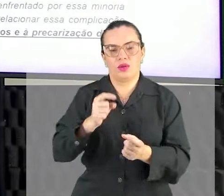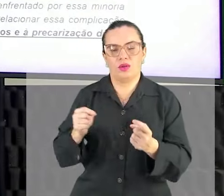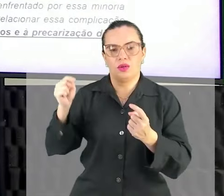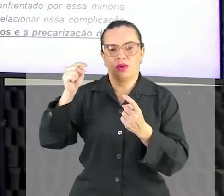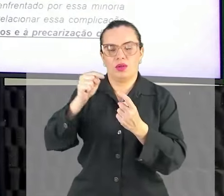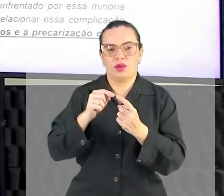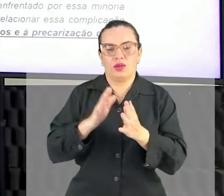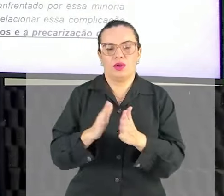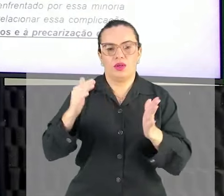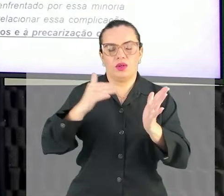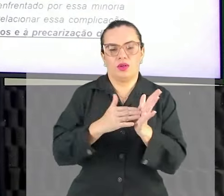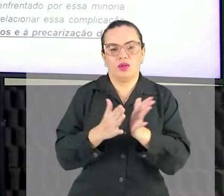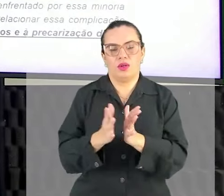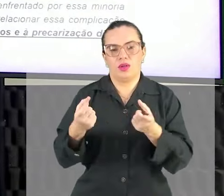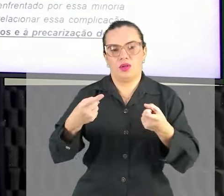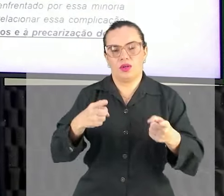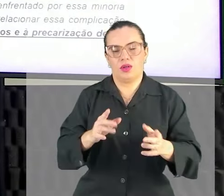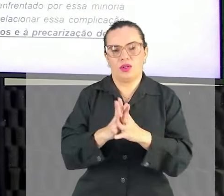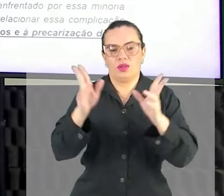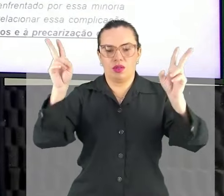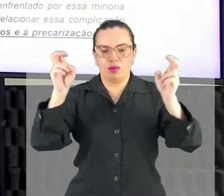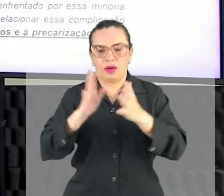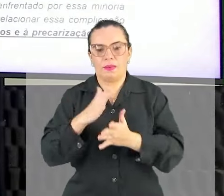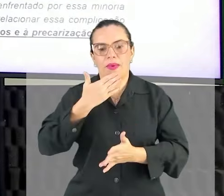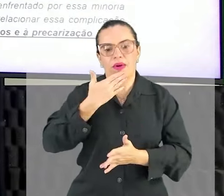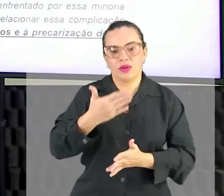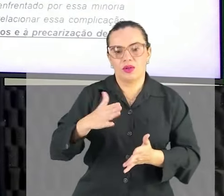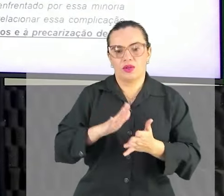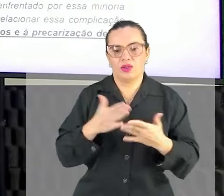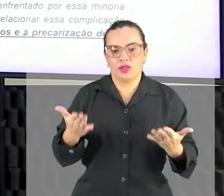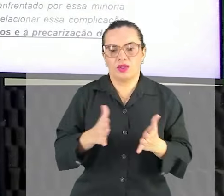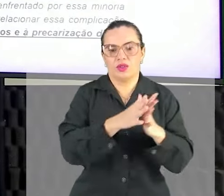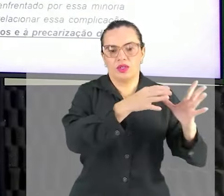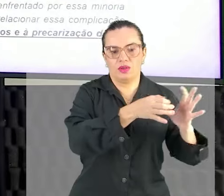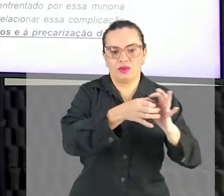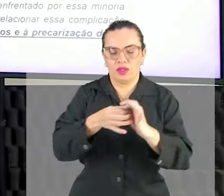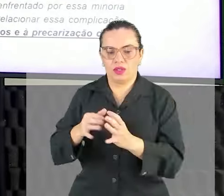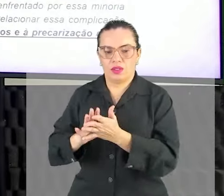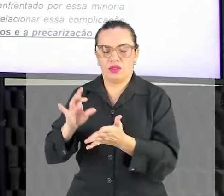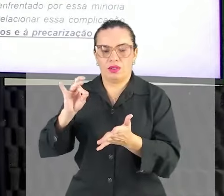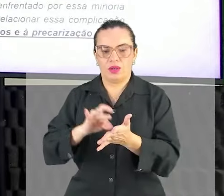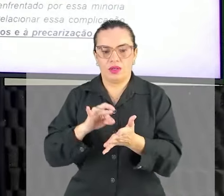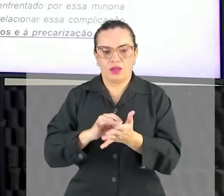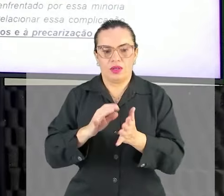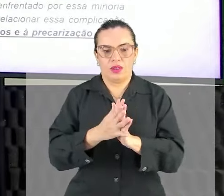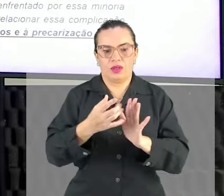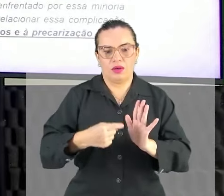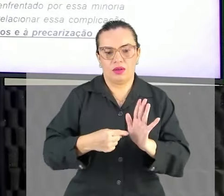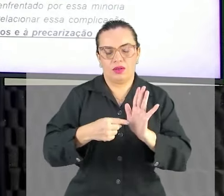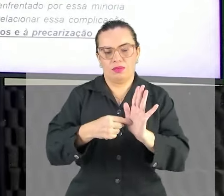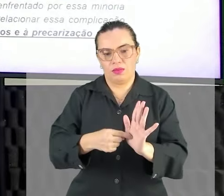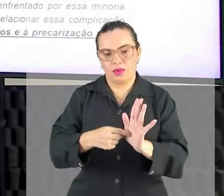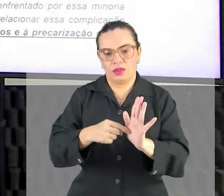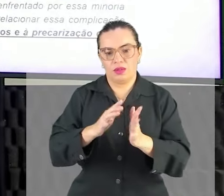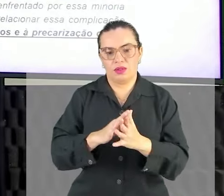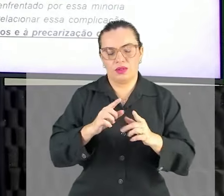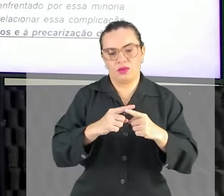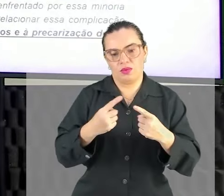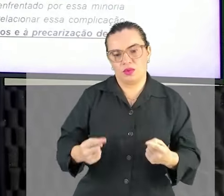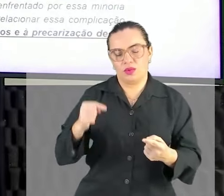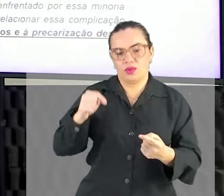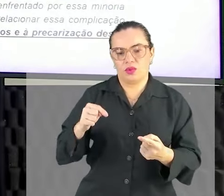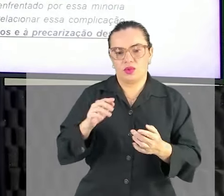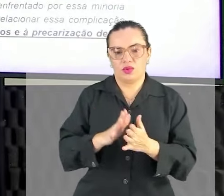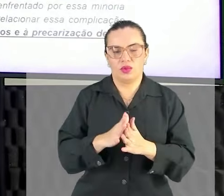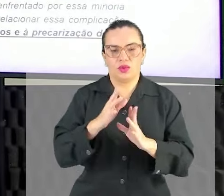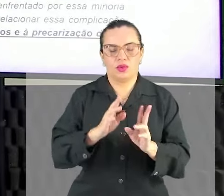chegue até os meus desafios, que é o que o tema pede. Nesse contexto, é válido ressaltar que, embora não seja